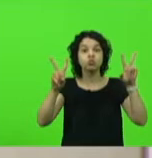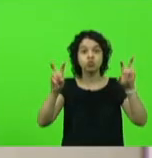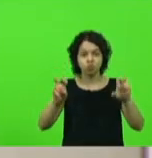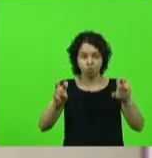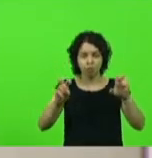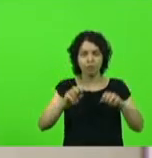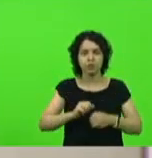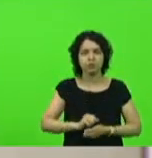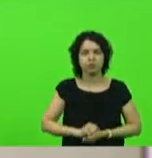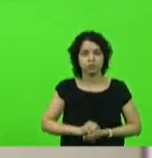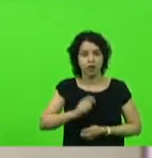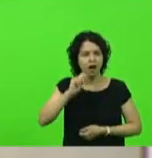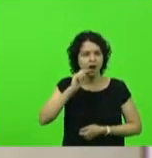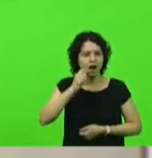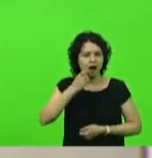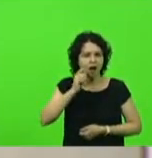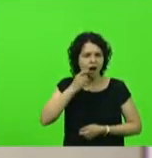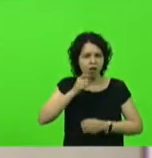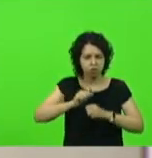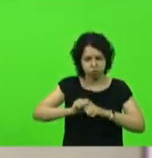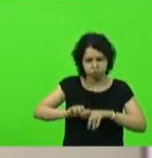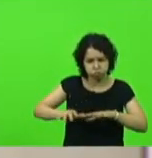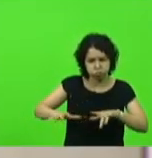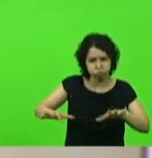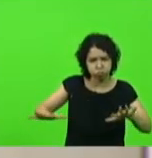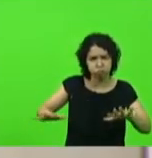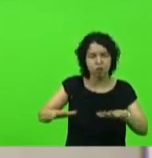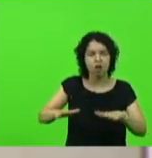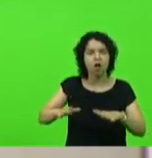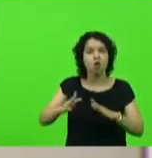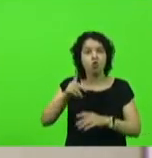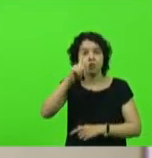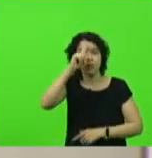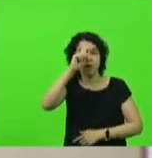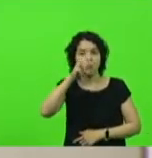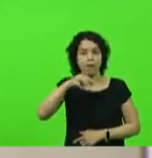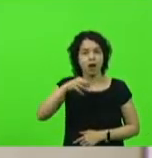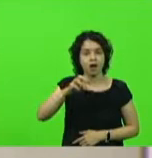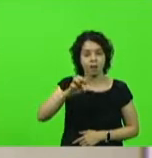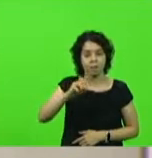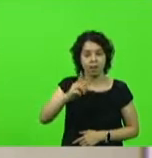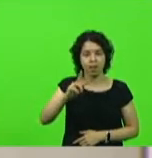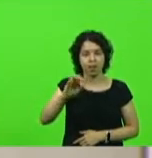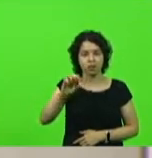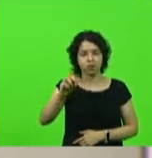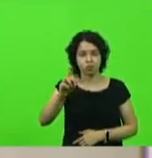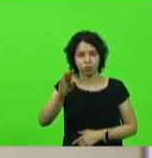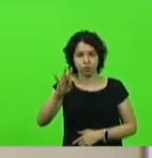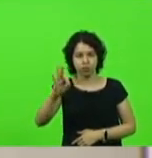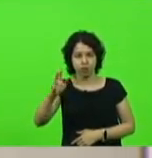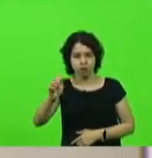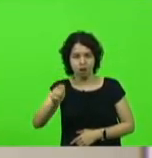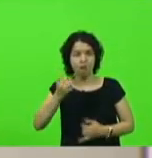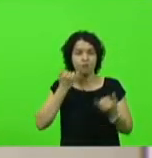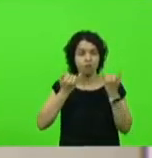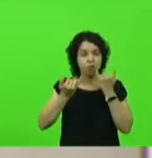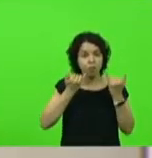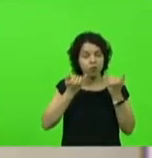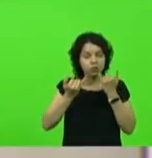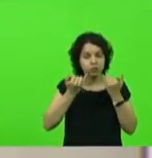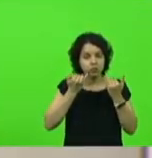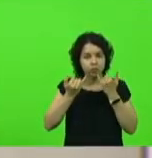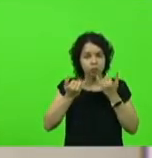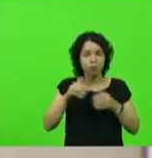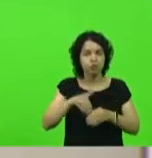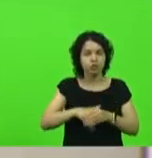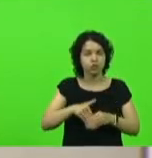de ratos na maternidade de Carmela Dutra. Em discussão. Não havendo quem queira discutir, em votação. Deputados que aprovam, permaneçam como se